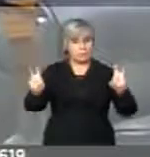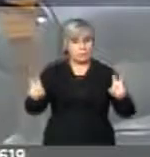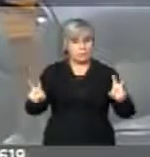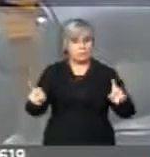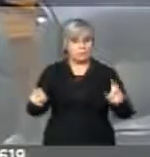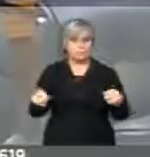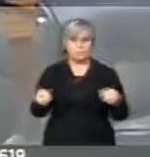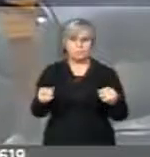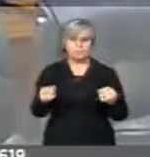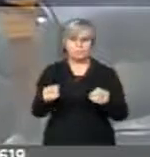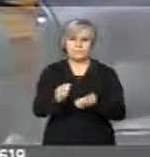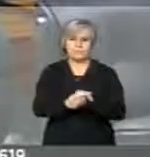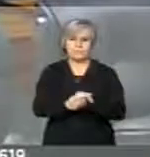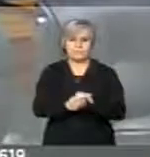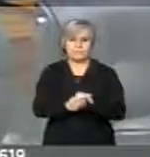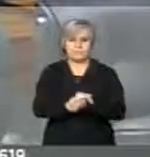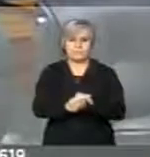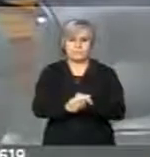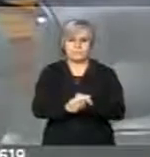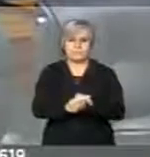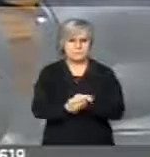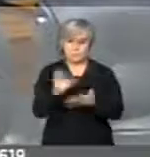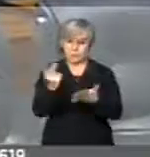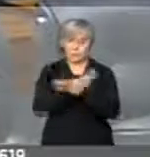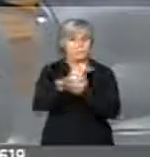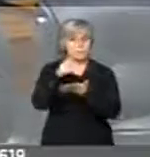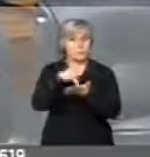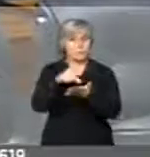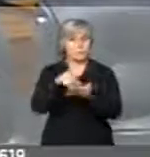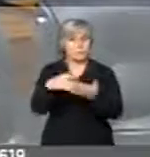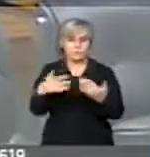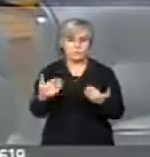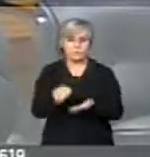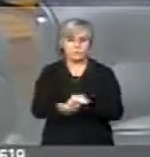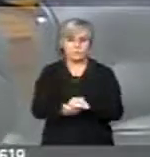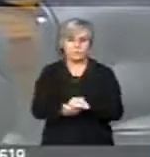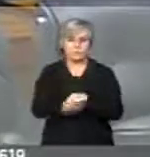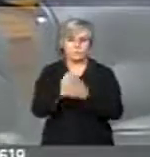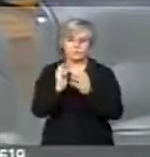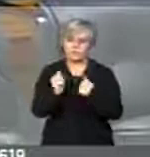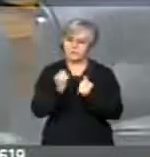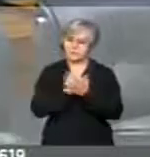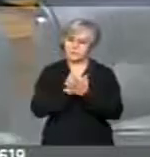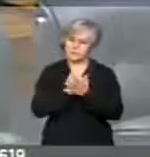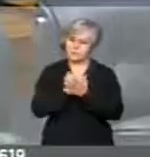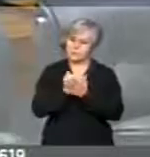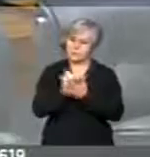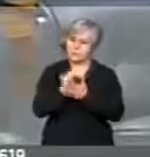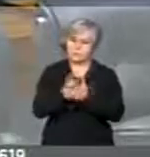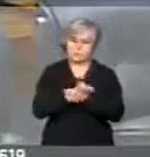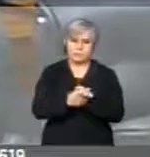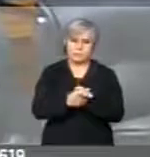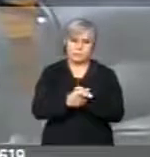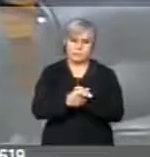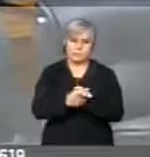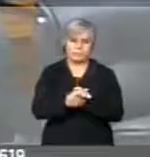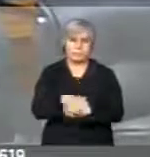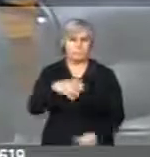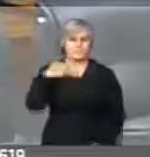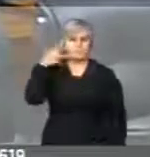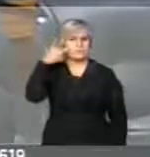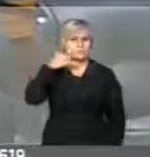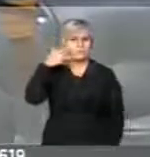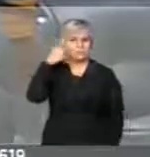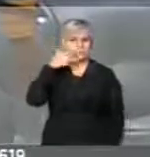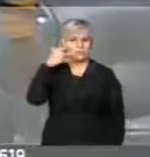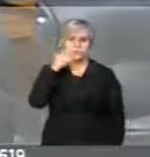do que ocorreu ontem, fatos. Eu vou começar pelo fim, do discurso do